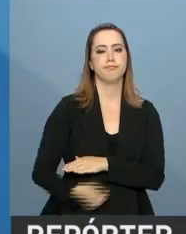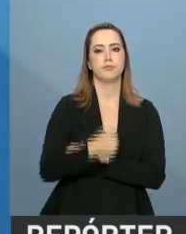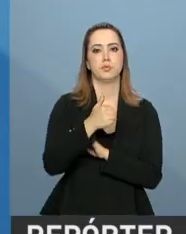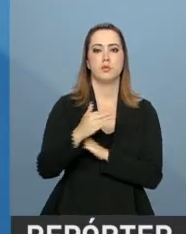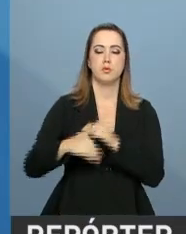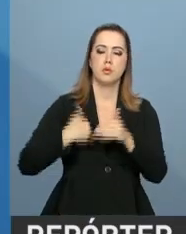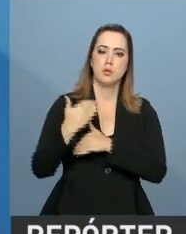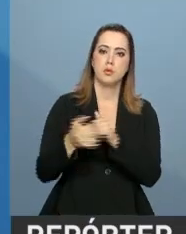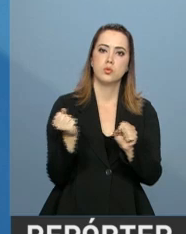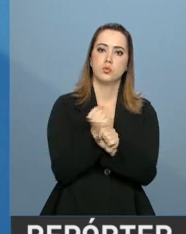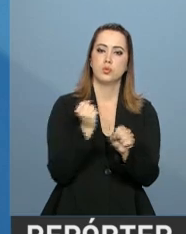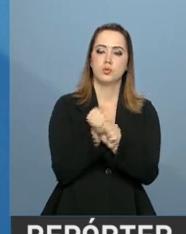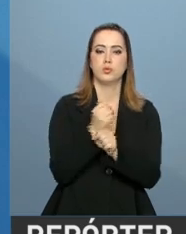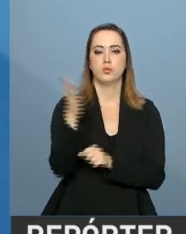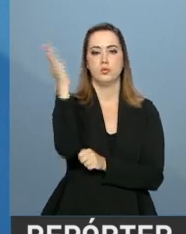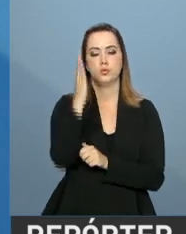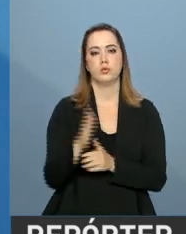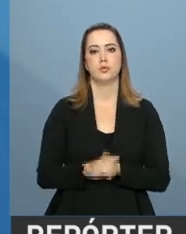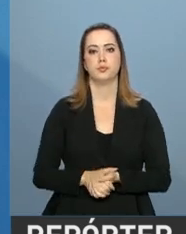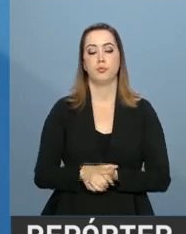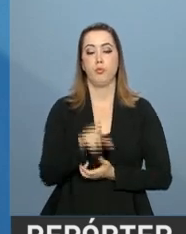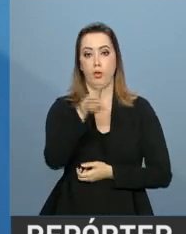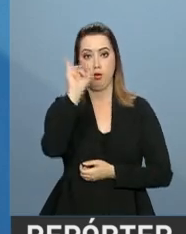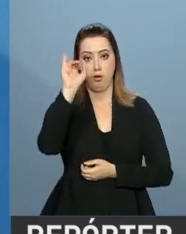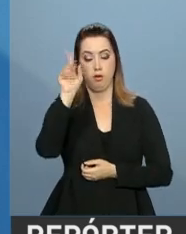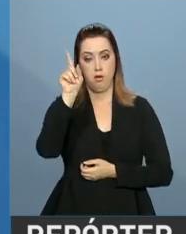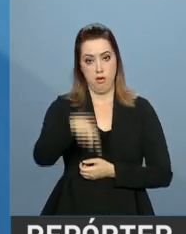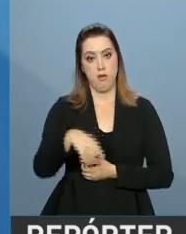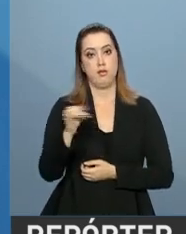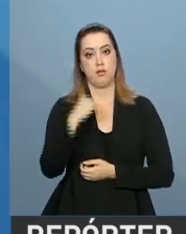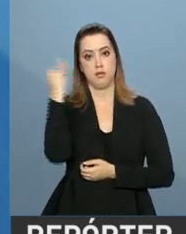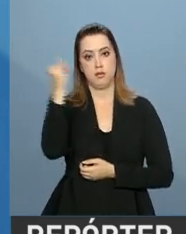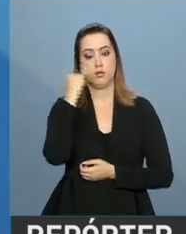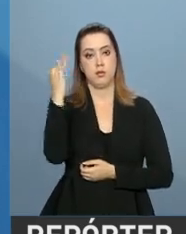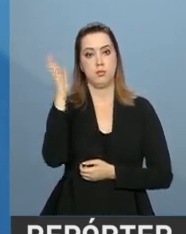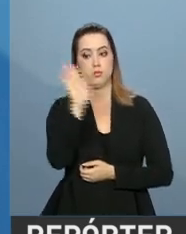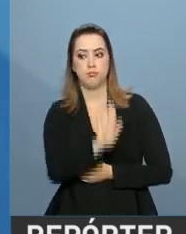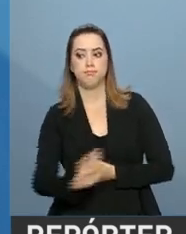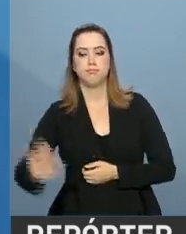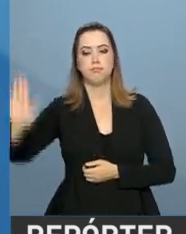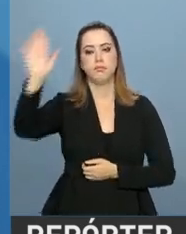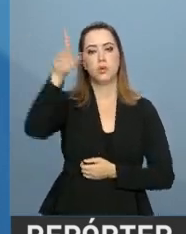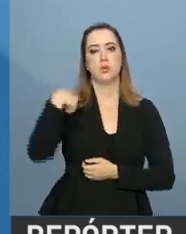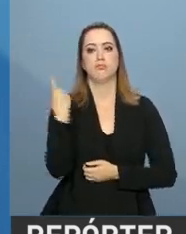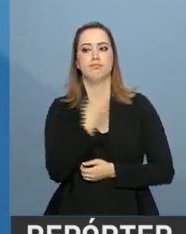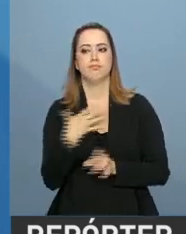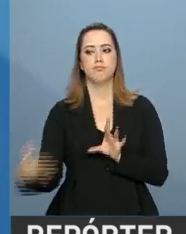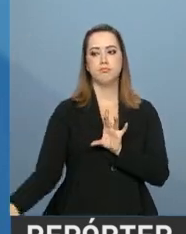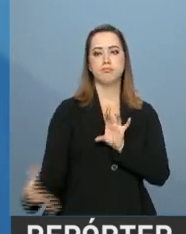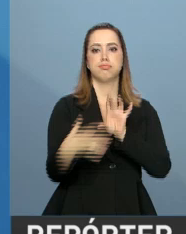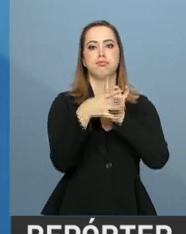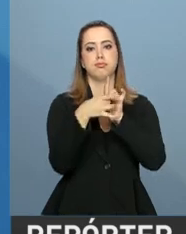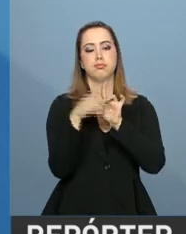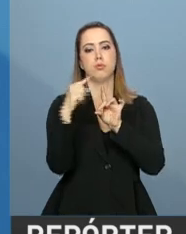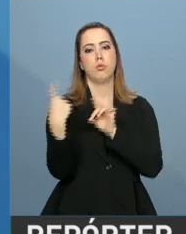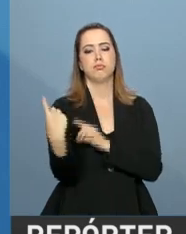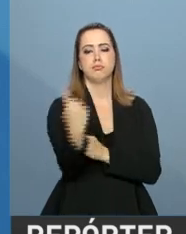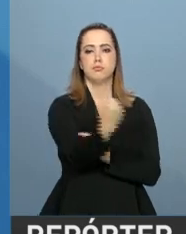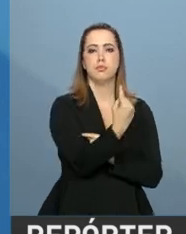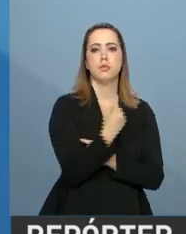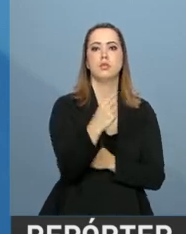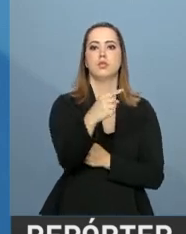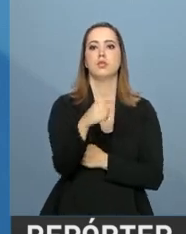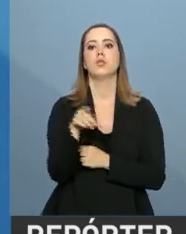nacional. É muito importante que o Estado brasileiro seja esse corpo do qual todos nós fazemos parte, cada qual